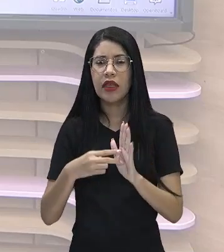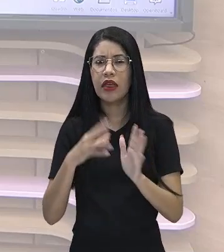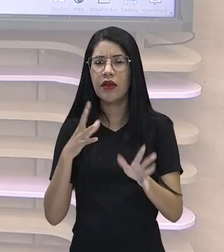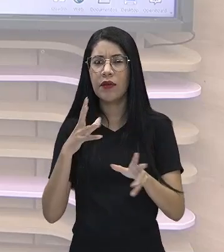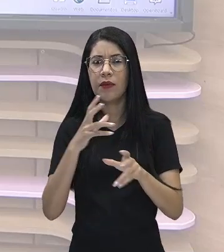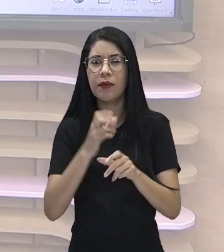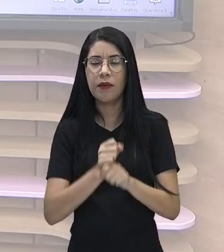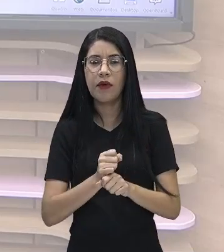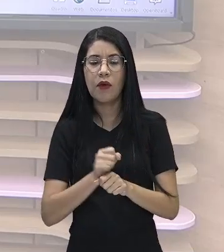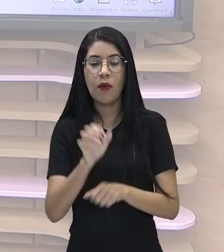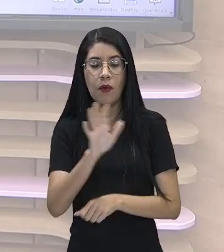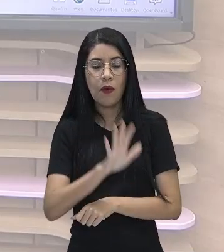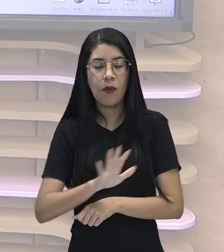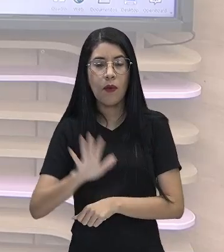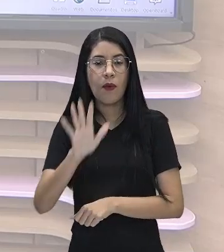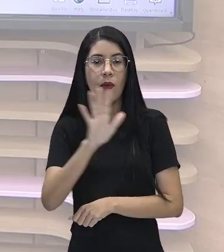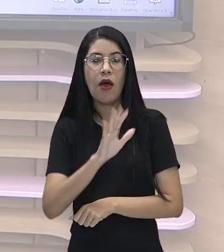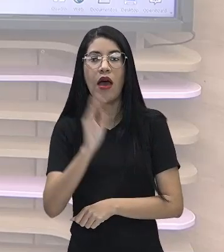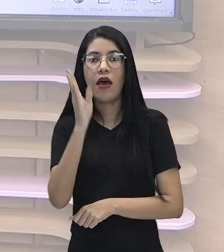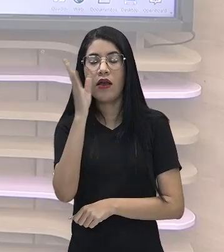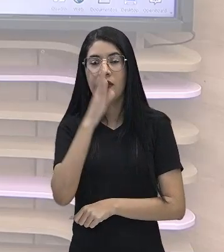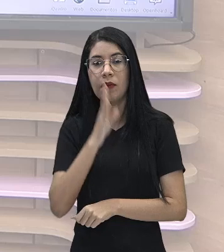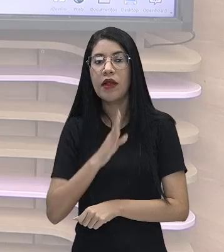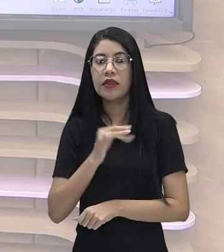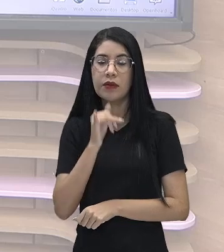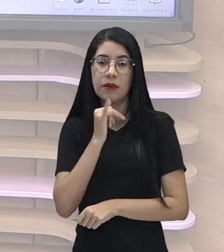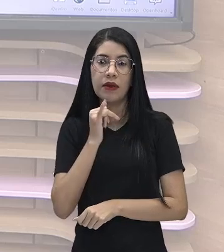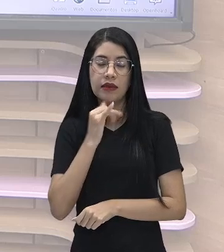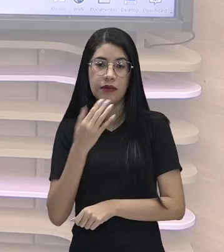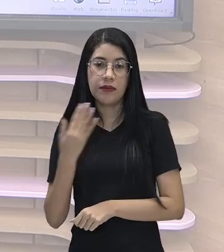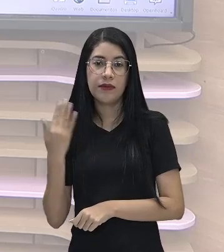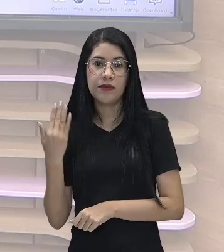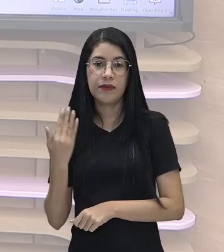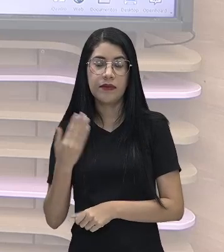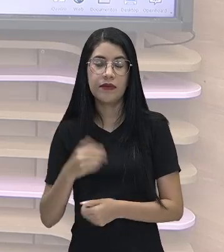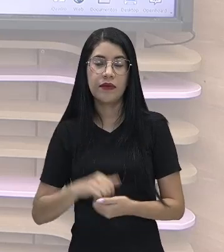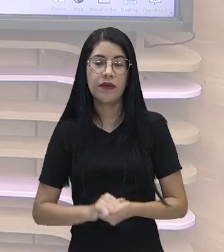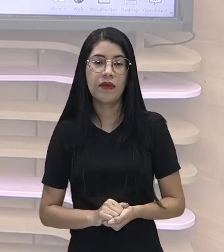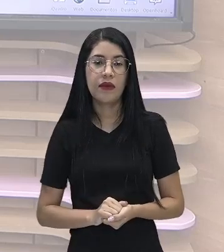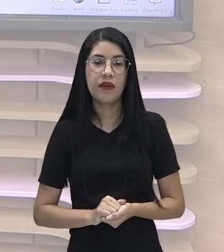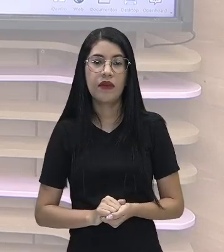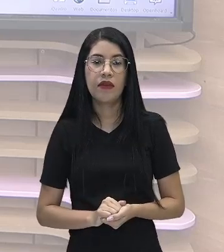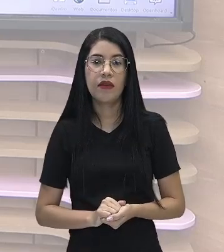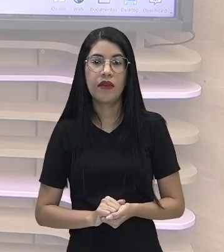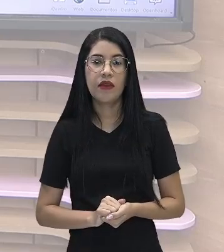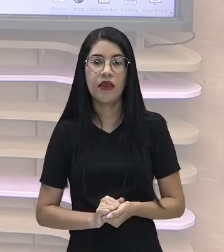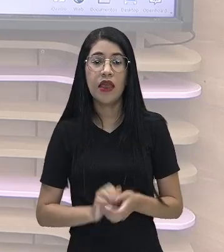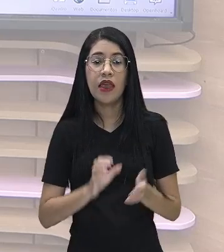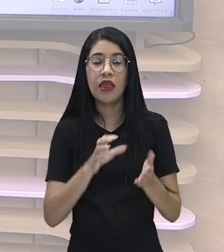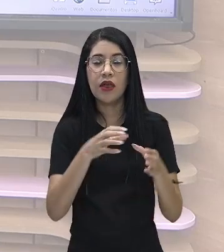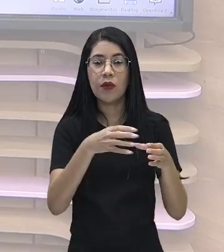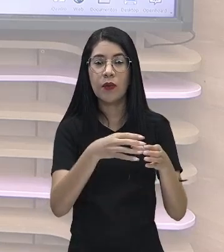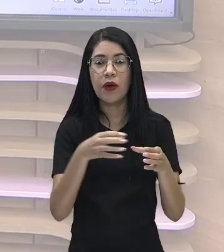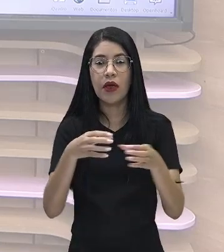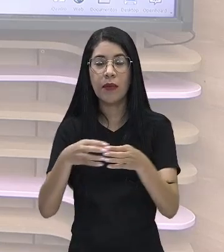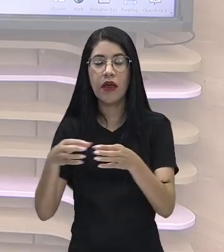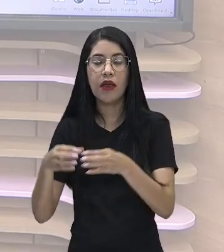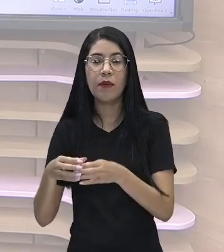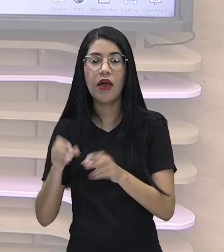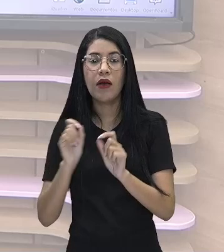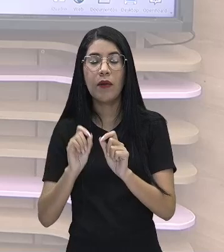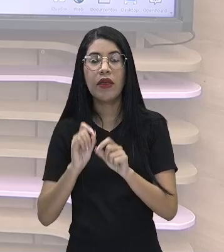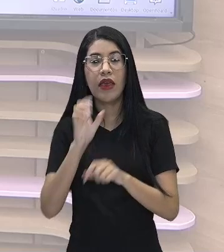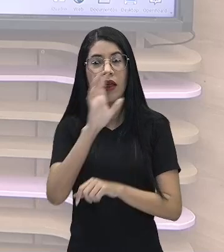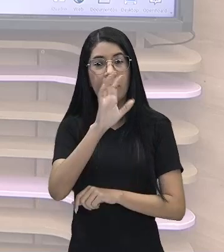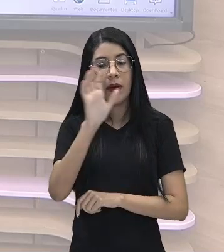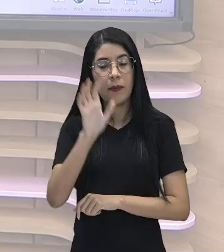Seria o território, né, brasileiro representado aí. O que seria essas categorias? Seriam as